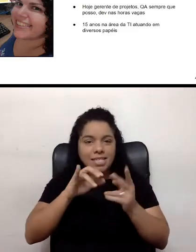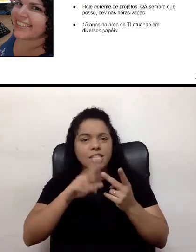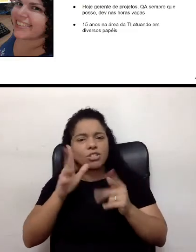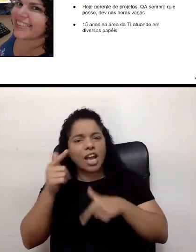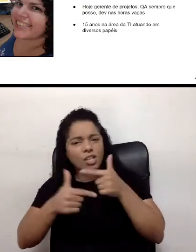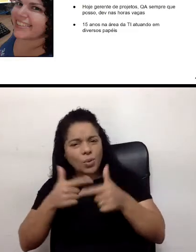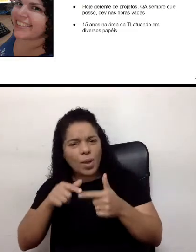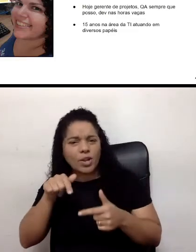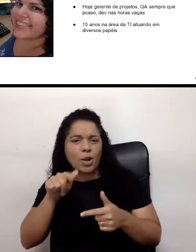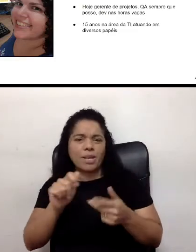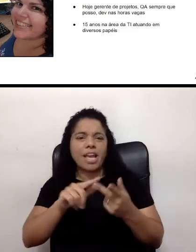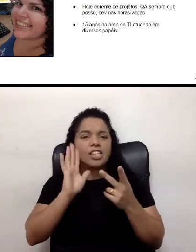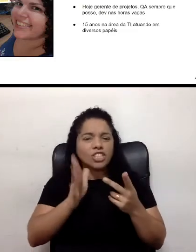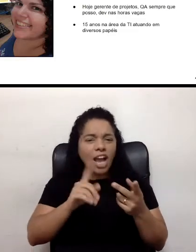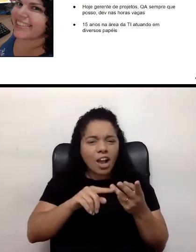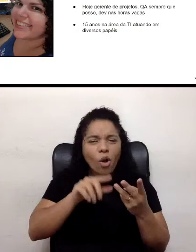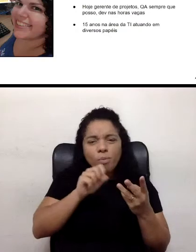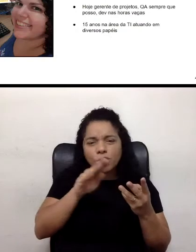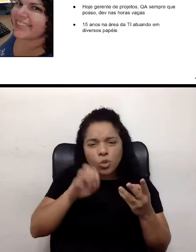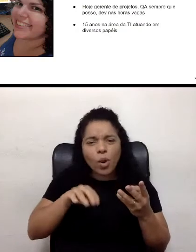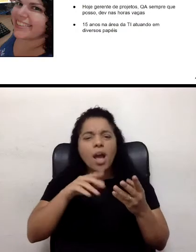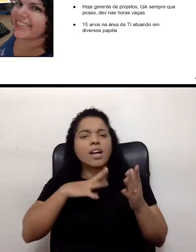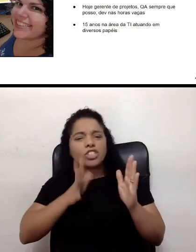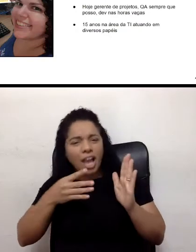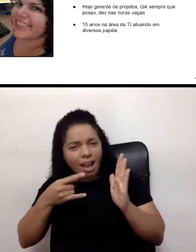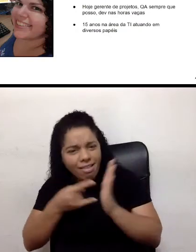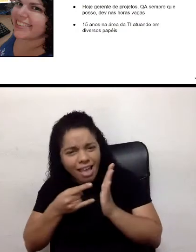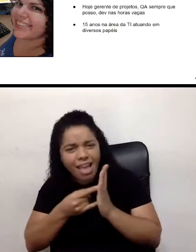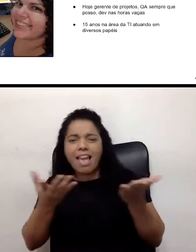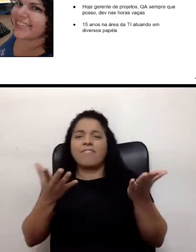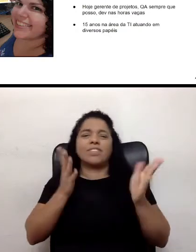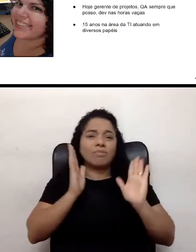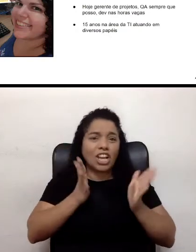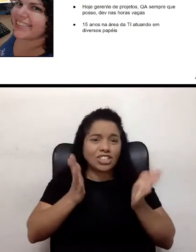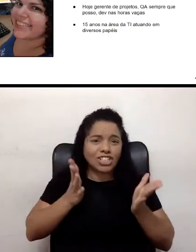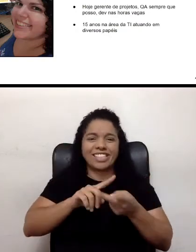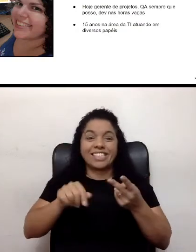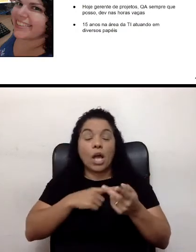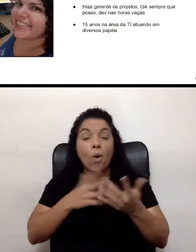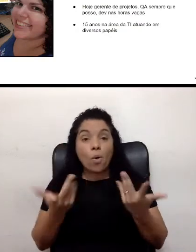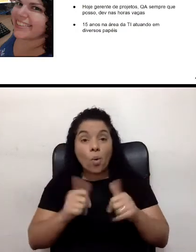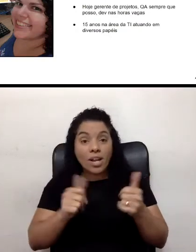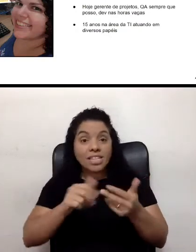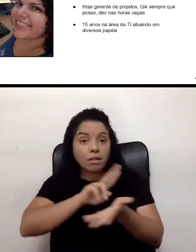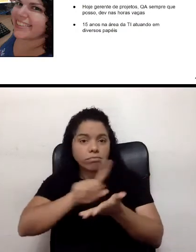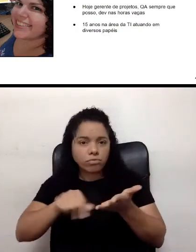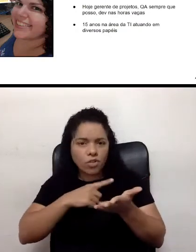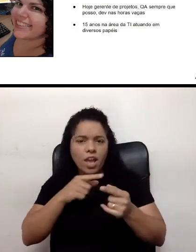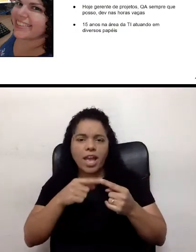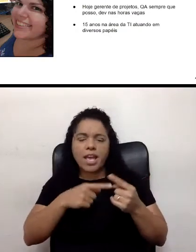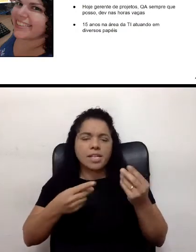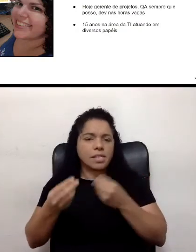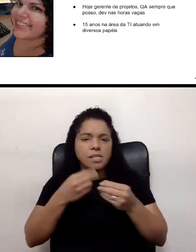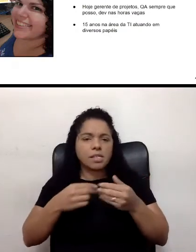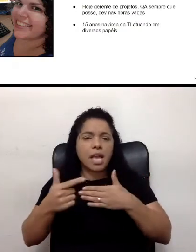QA, eu já atuei como Scrum Master, eu já atuei como Dev. Então, eu tenho a visão da qualidade em diversos papéis e é isso que eu quero trazer um pouco